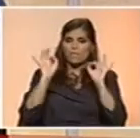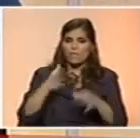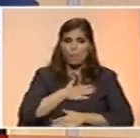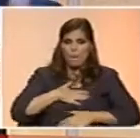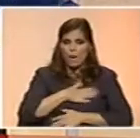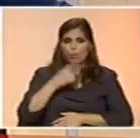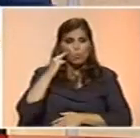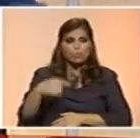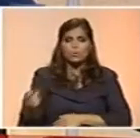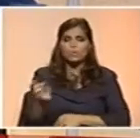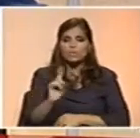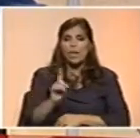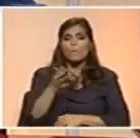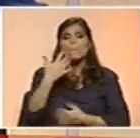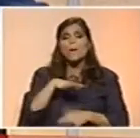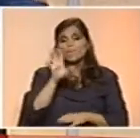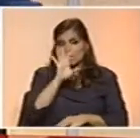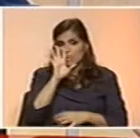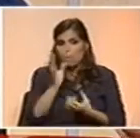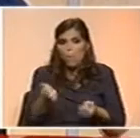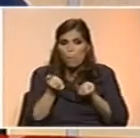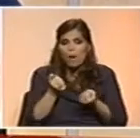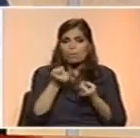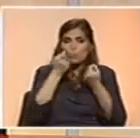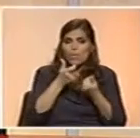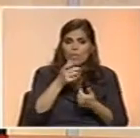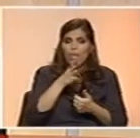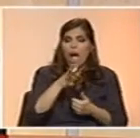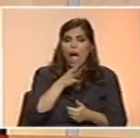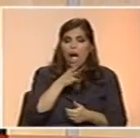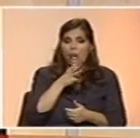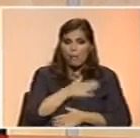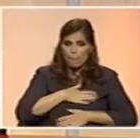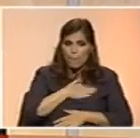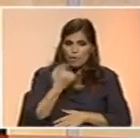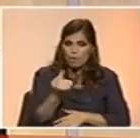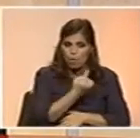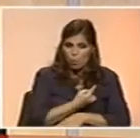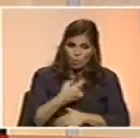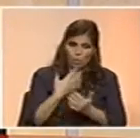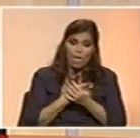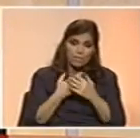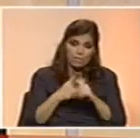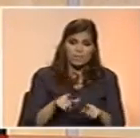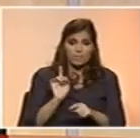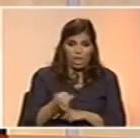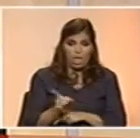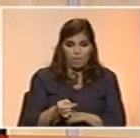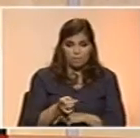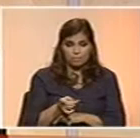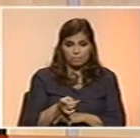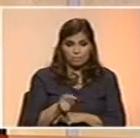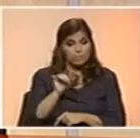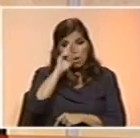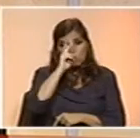Mas se pouparmos um bocadinho de água em cada um dos duches, já fazemos a diferença, não é? E é